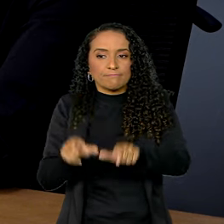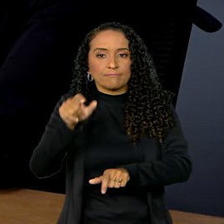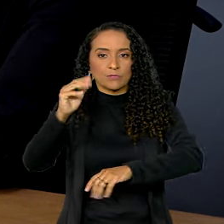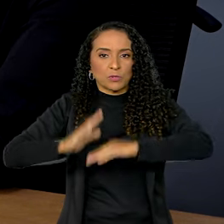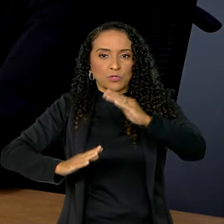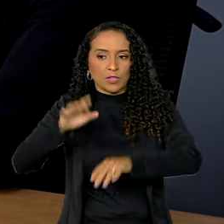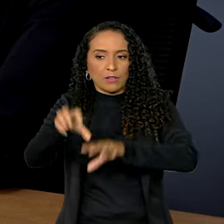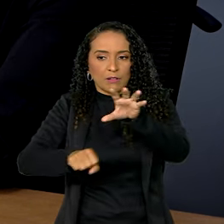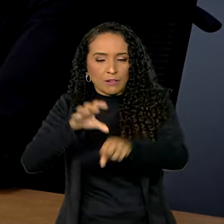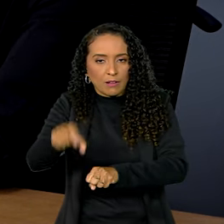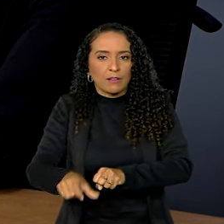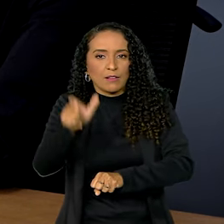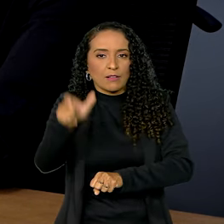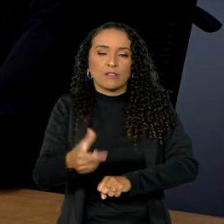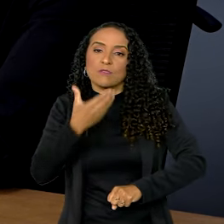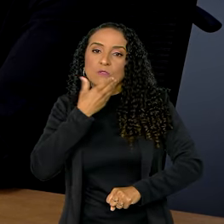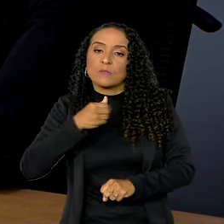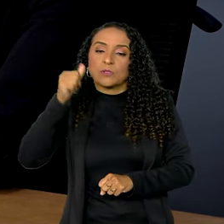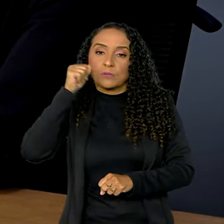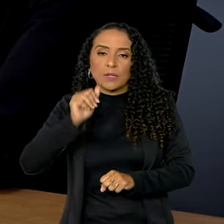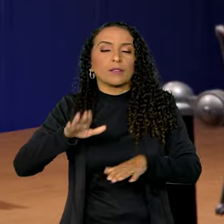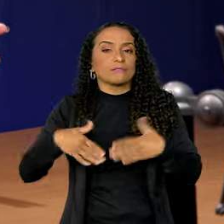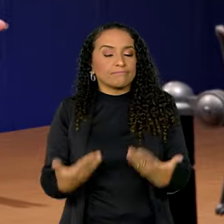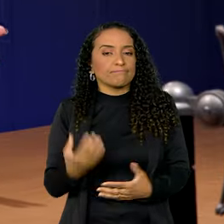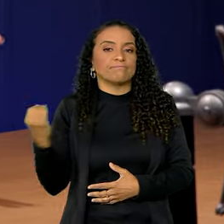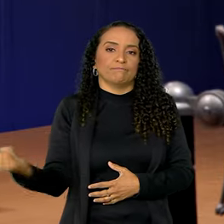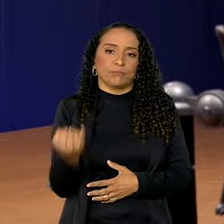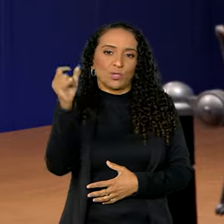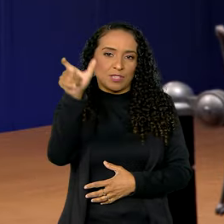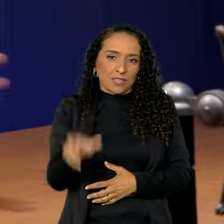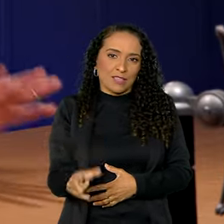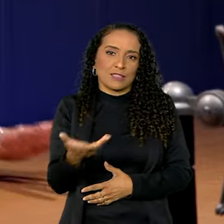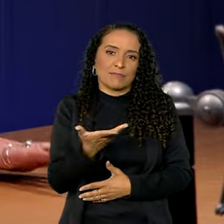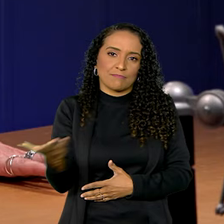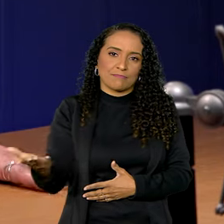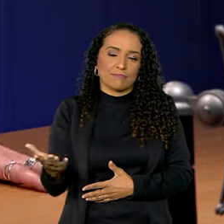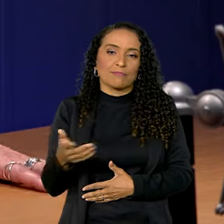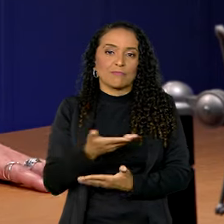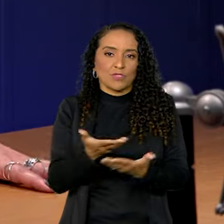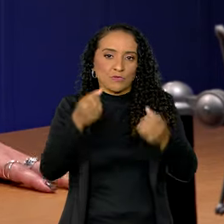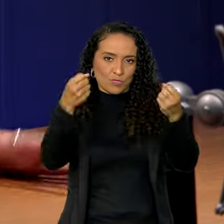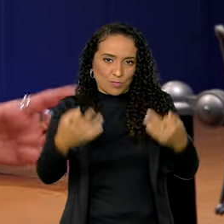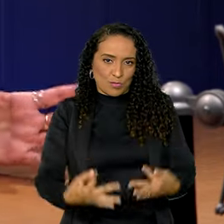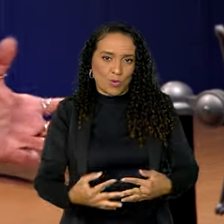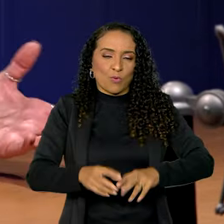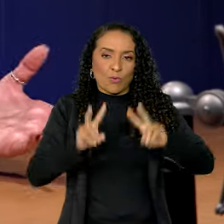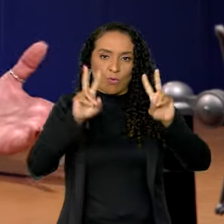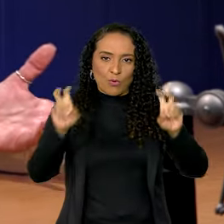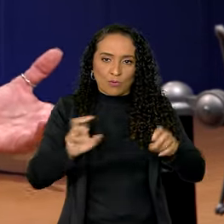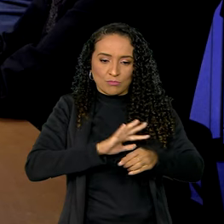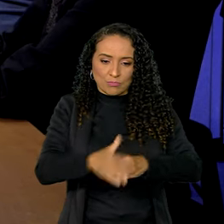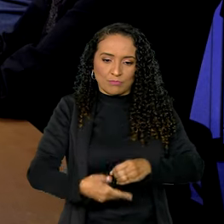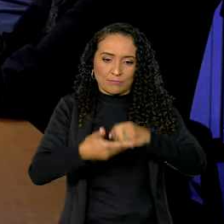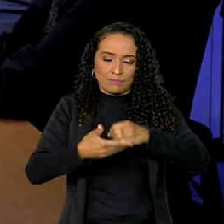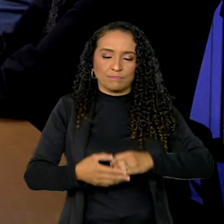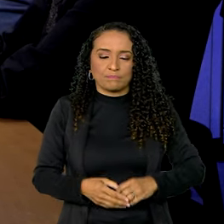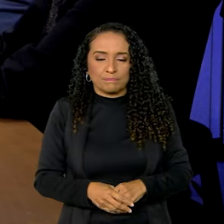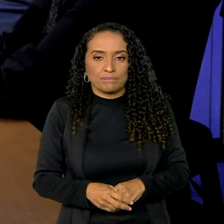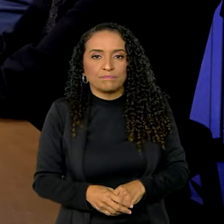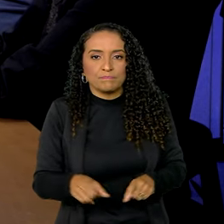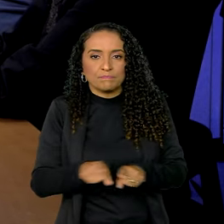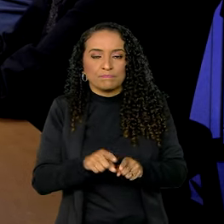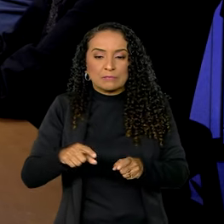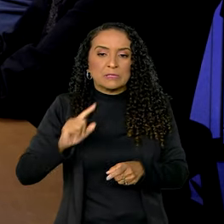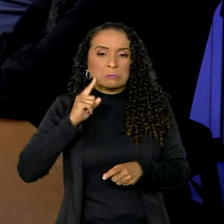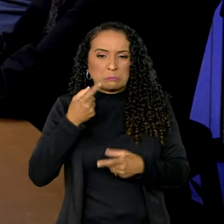trabalhadores dessas trabalhadoras e quão importante eleição para isso que você falou né para essa questão da da sustentabilidade